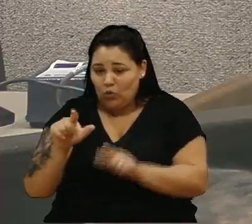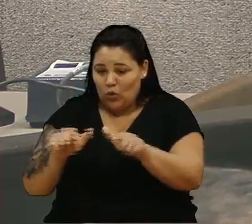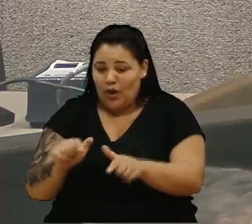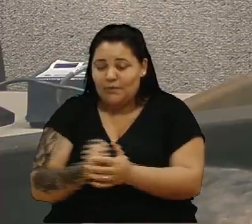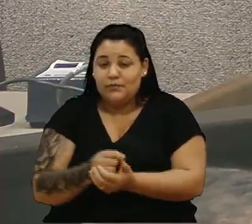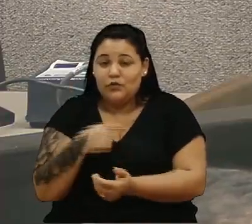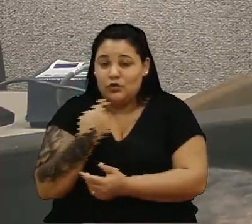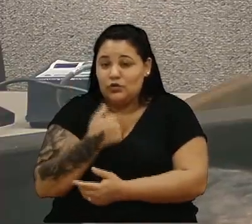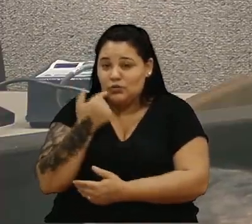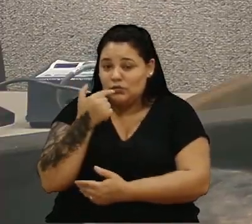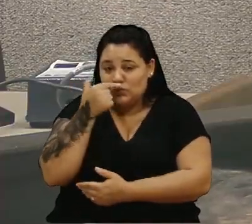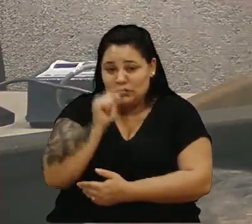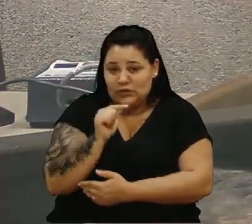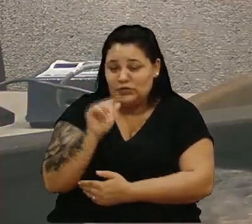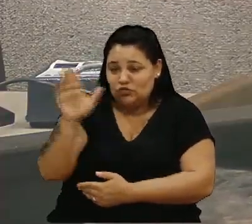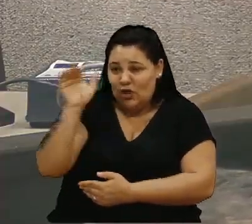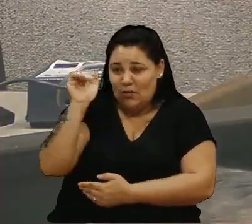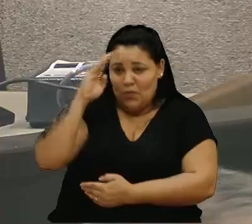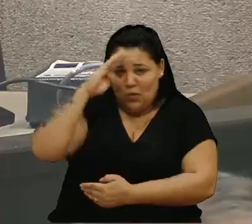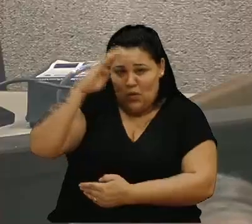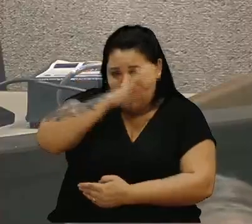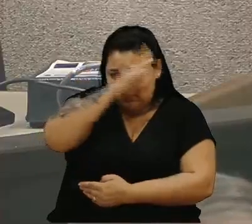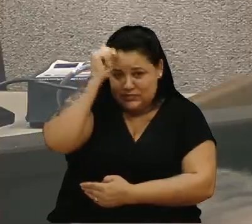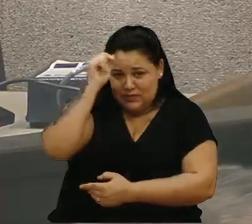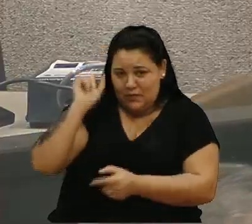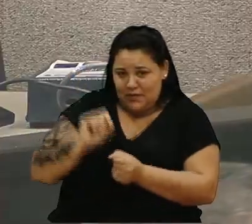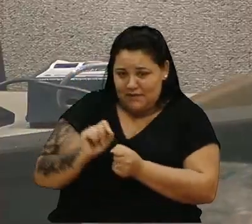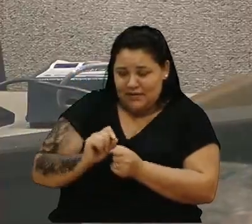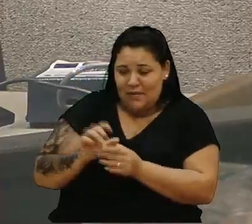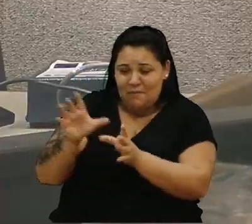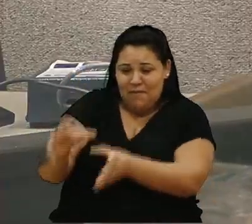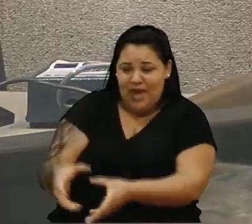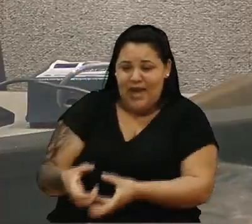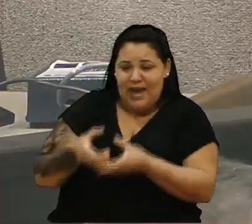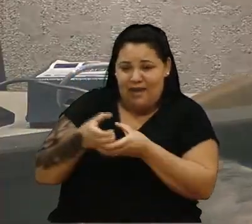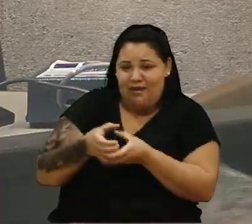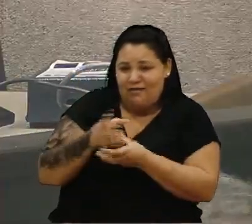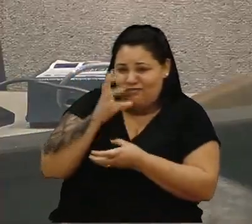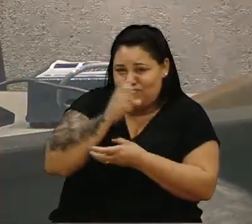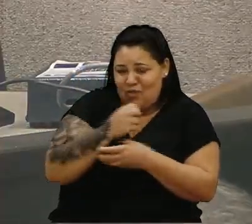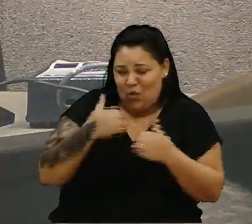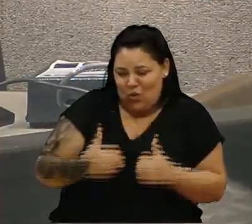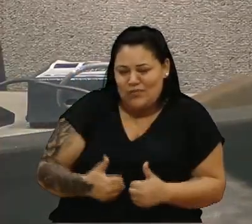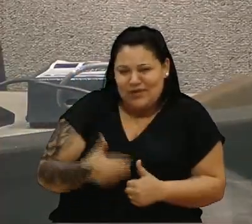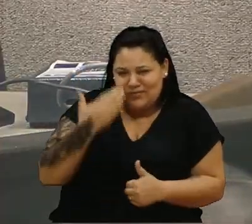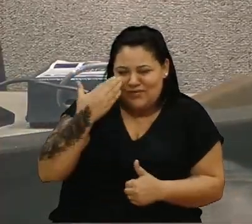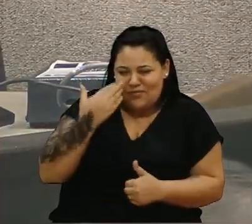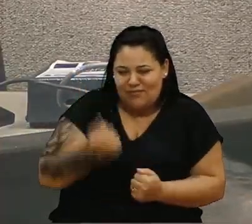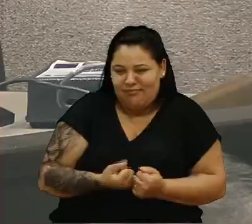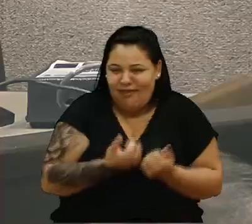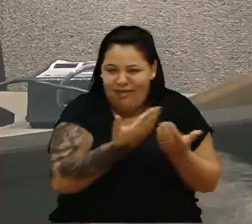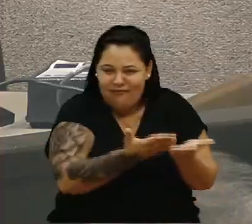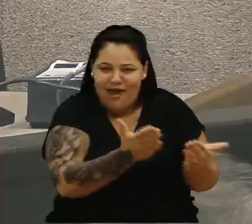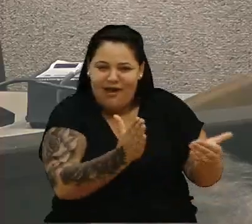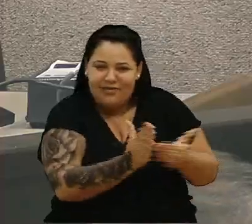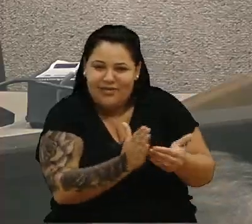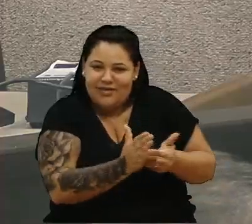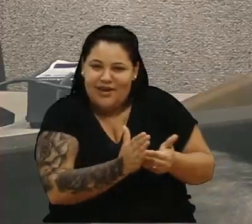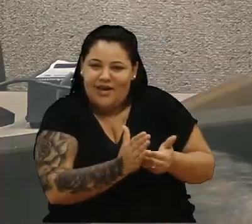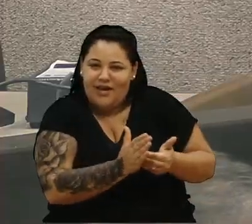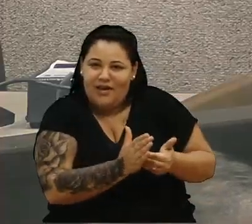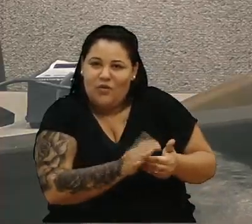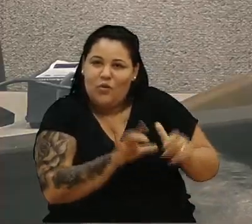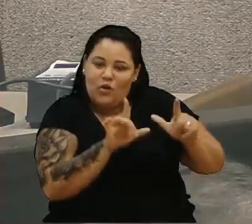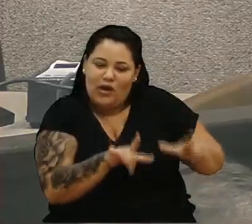conseguimos encaminhar via Guarda Municipal para fazer esse resgate do corpo e levar até a Petlândia para